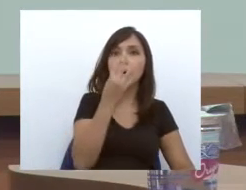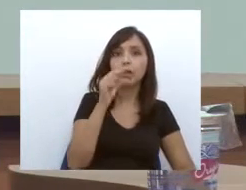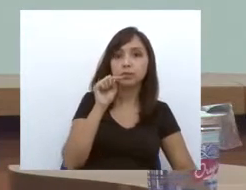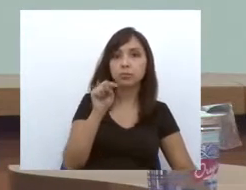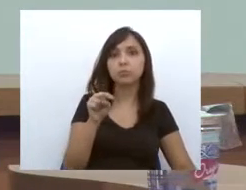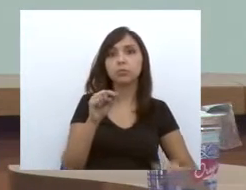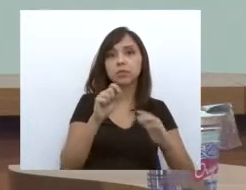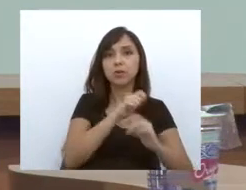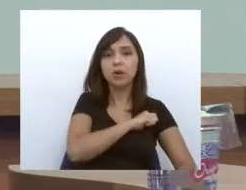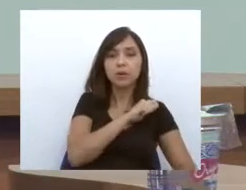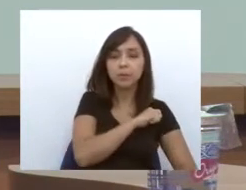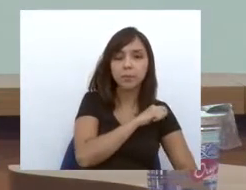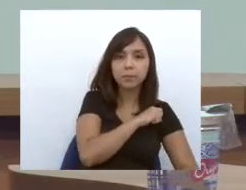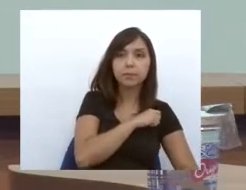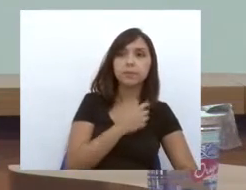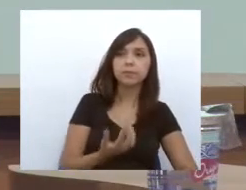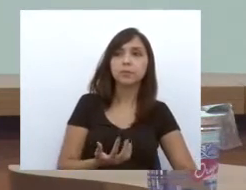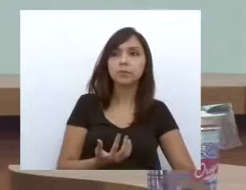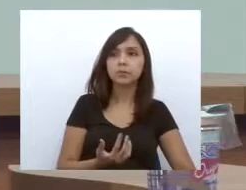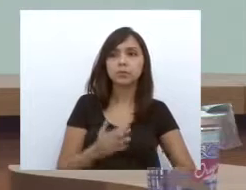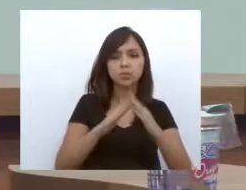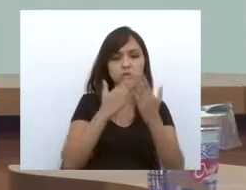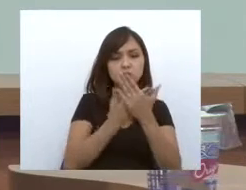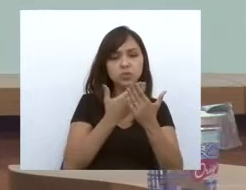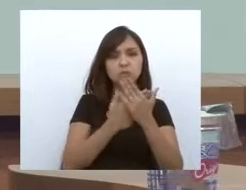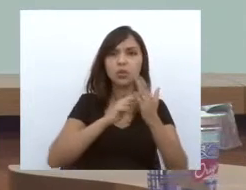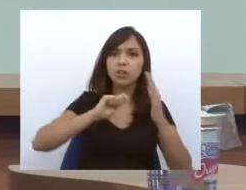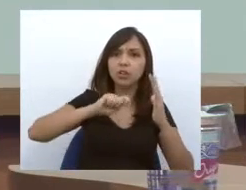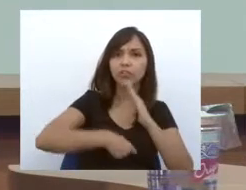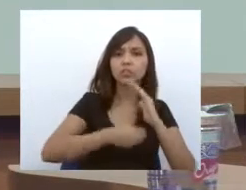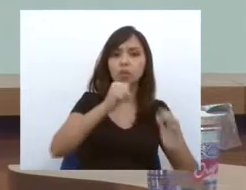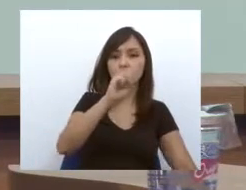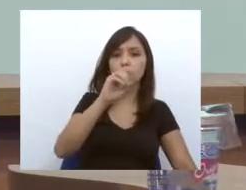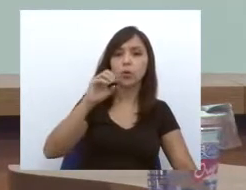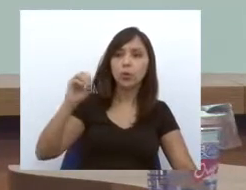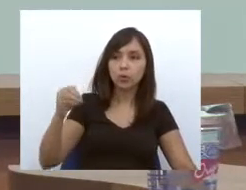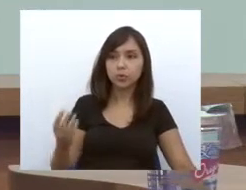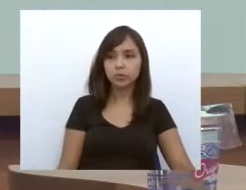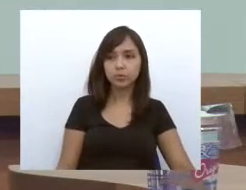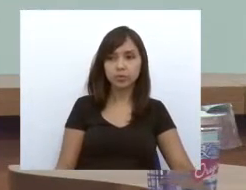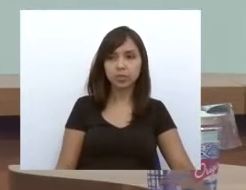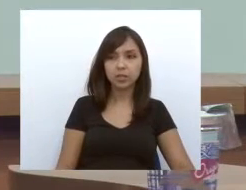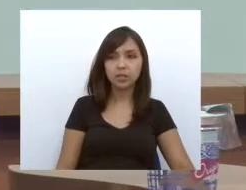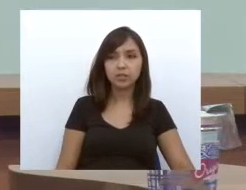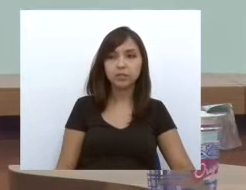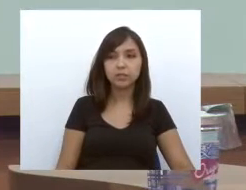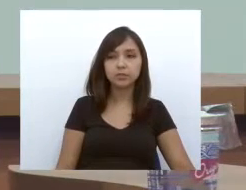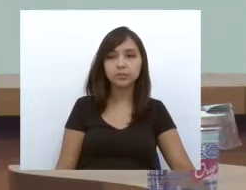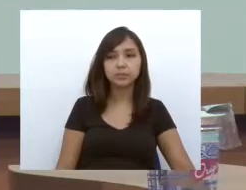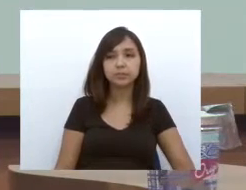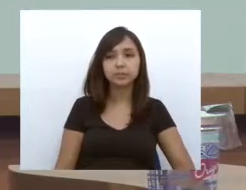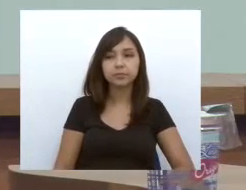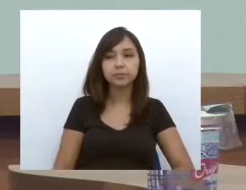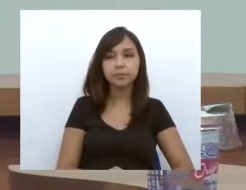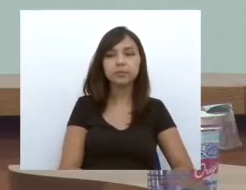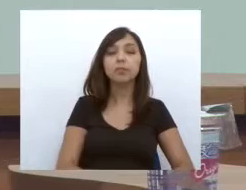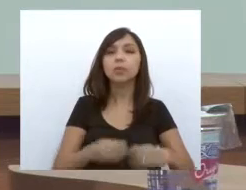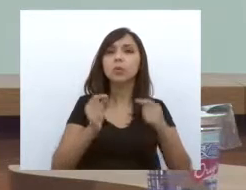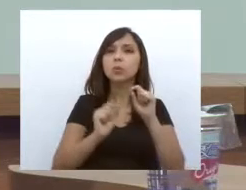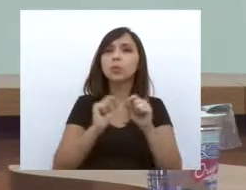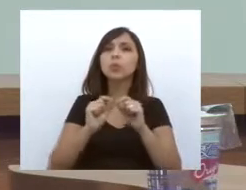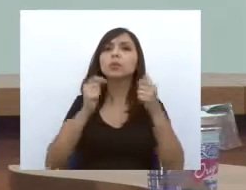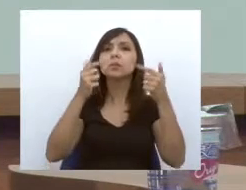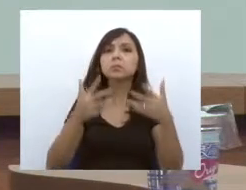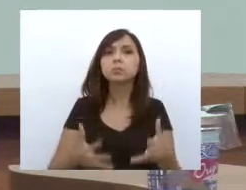O que justifica fechar uma escola de 800 alunos? O que justifica fechar uma escola? O que